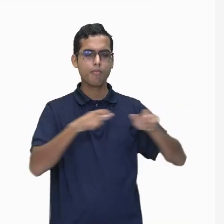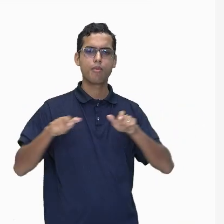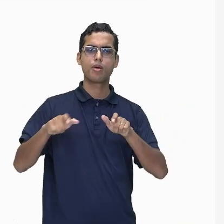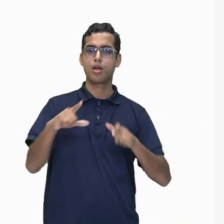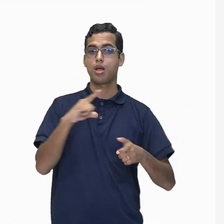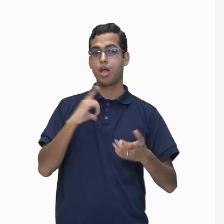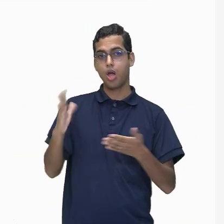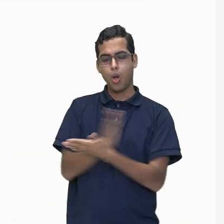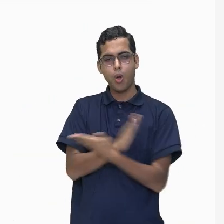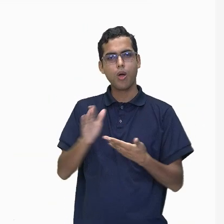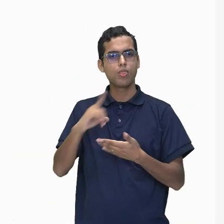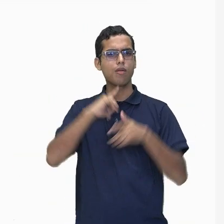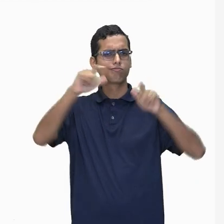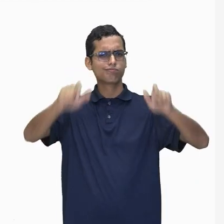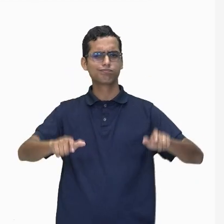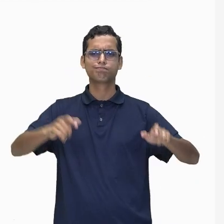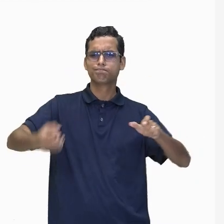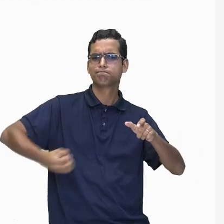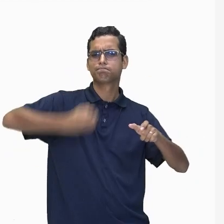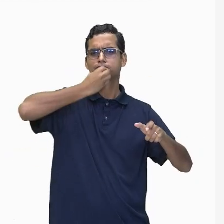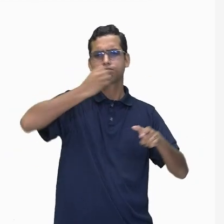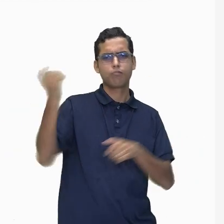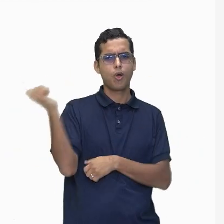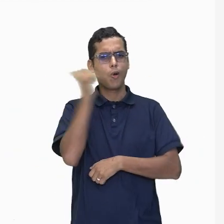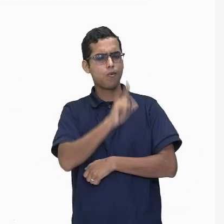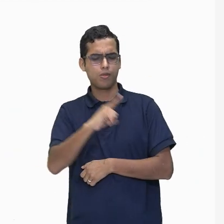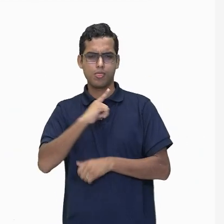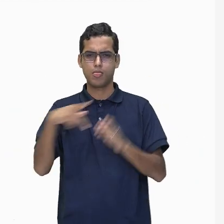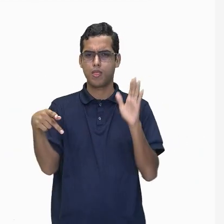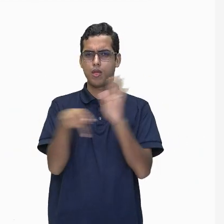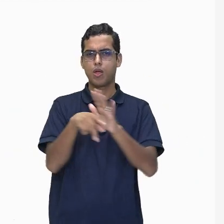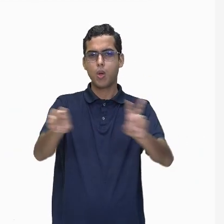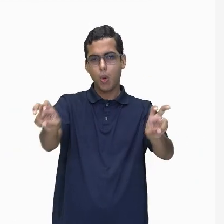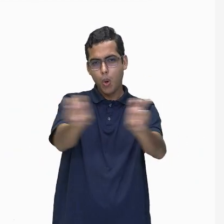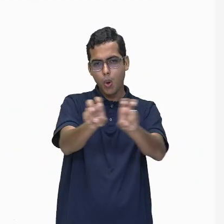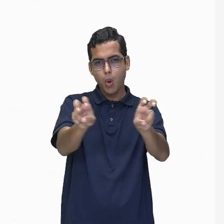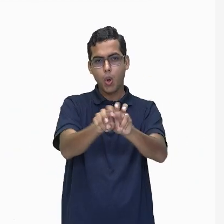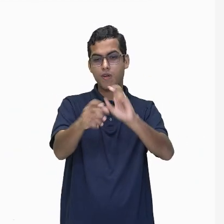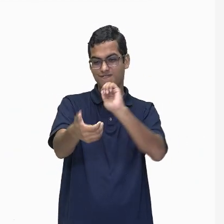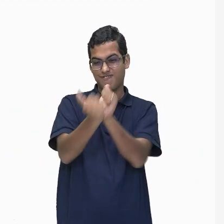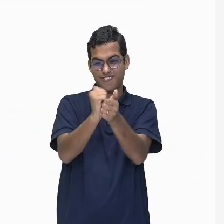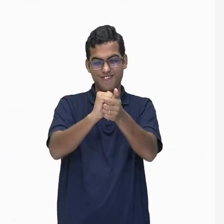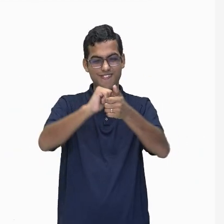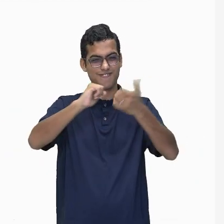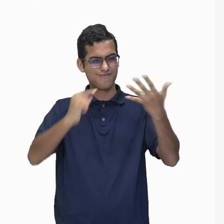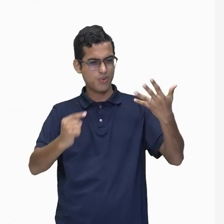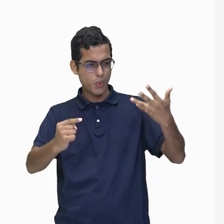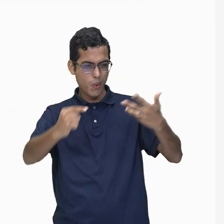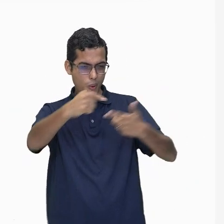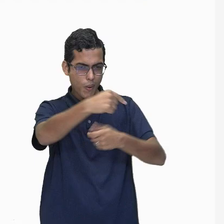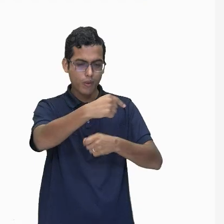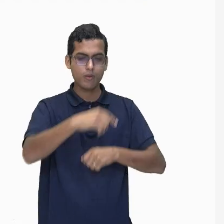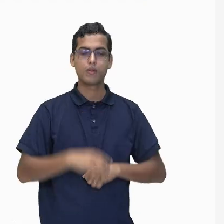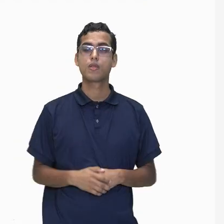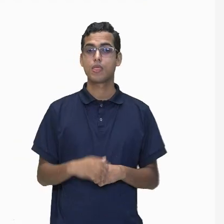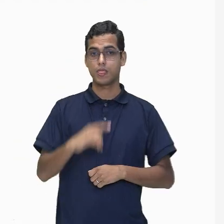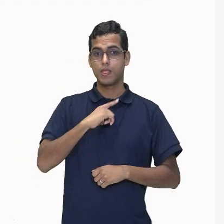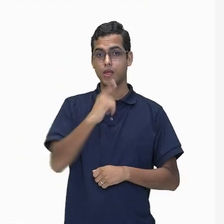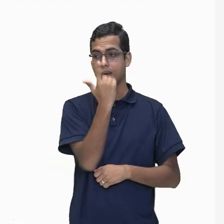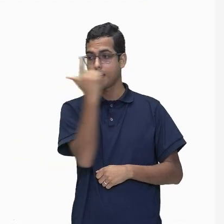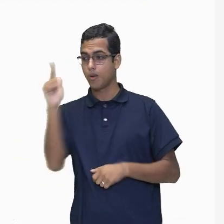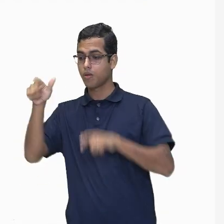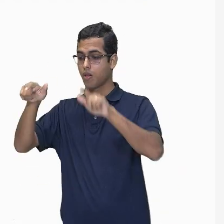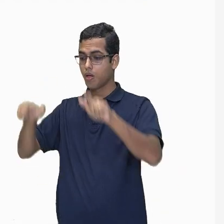o privilégio, né, de ter quadras poliesportivas e outros não, outros vão ter espaços